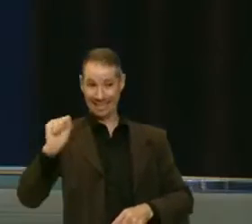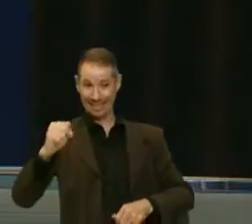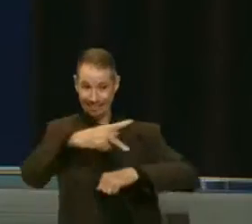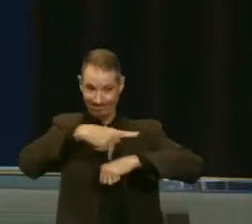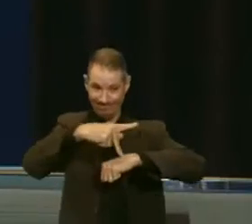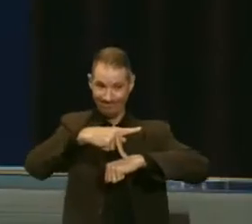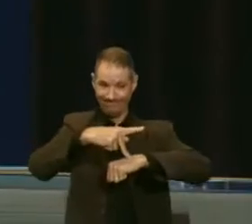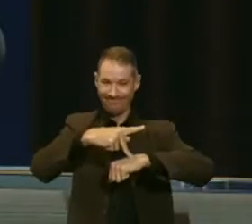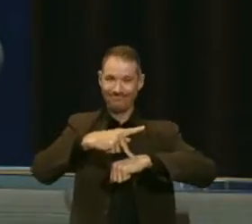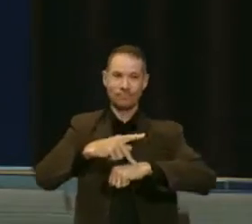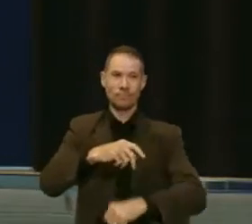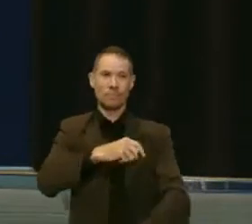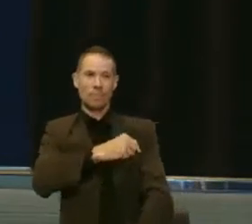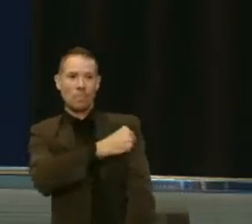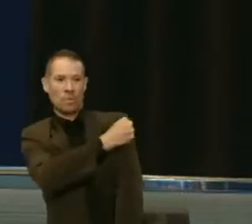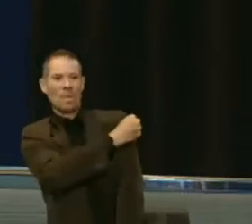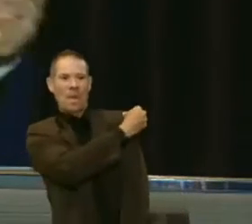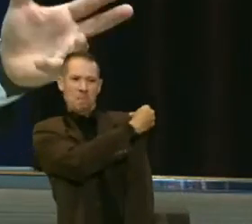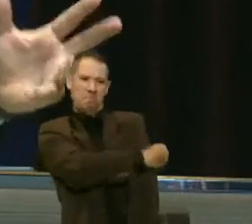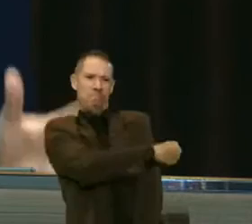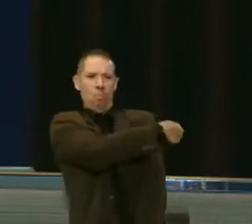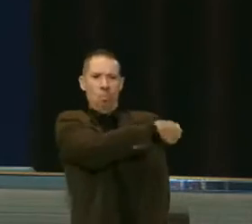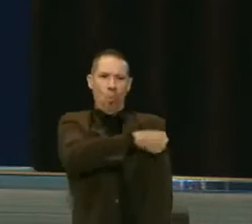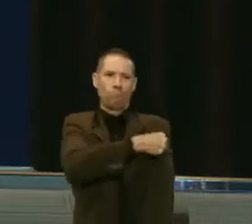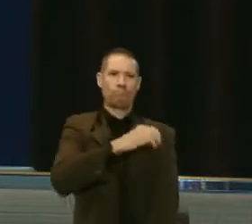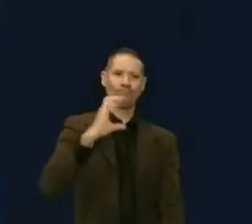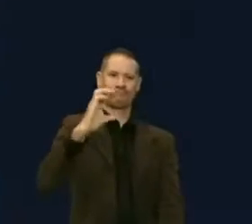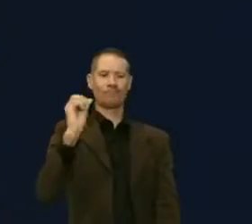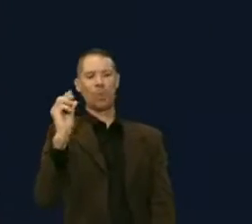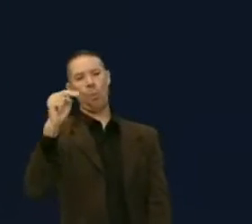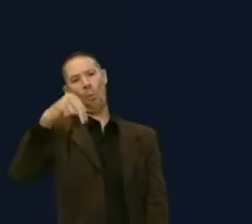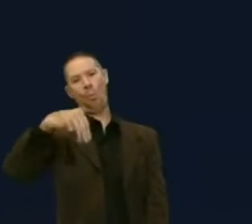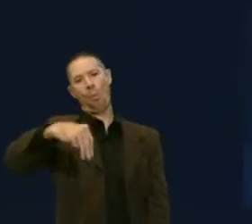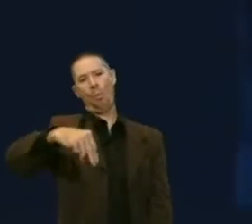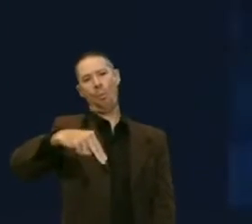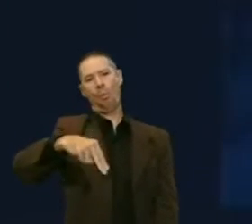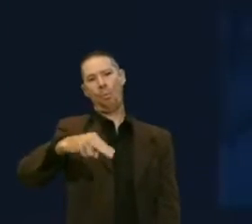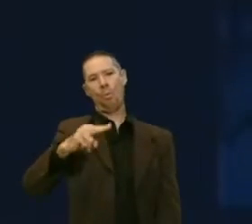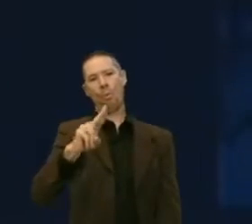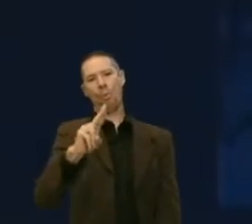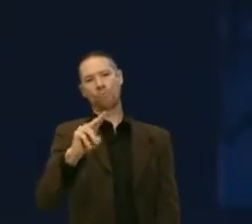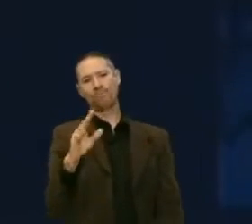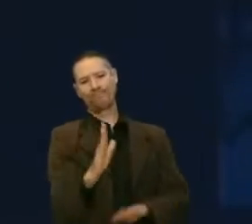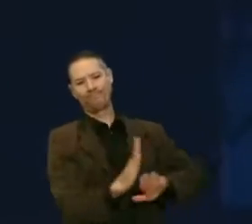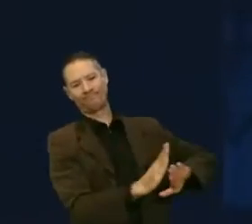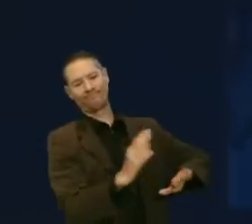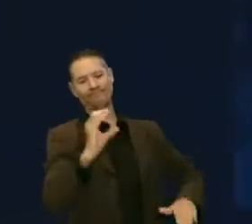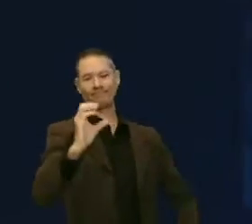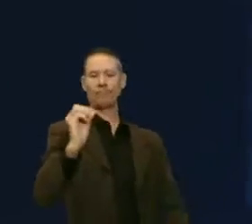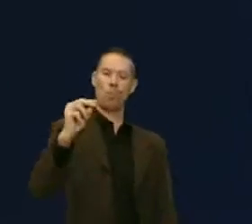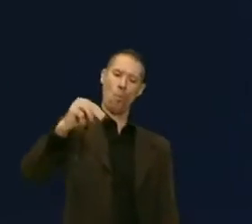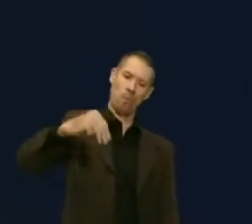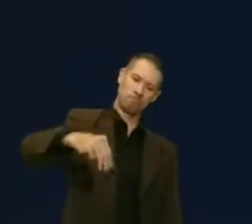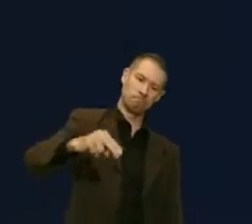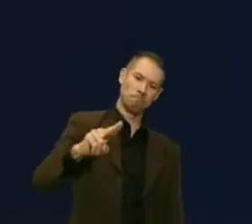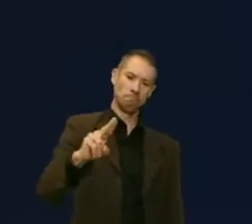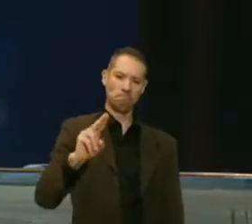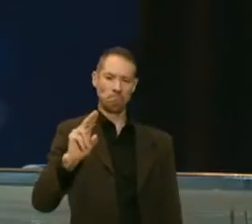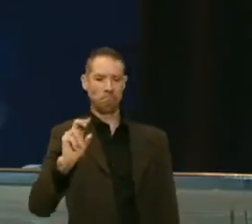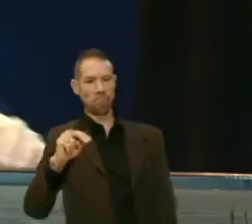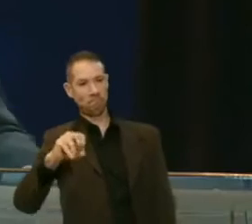quando o comunismo se alastrou na cidade onde ele ministrava. Ele foi levado,